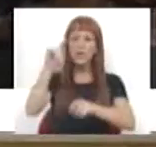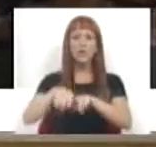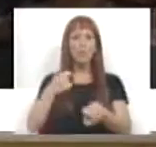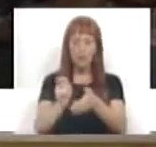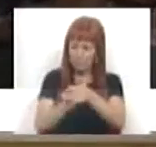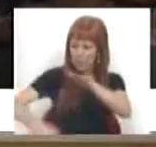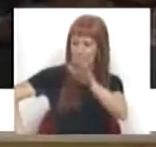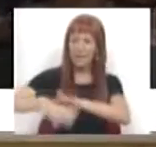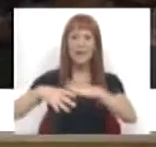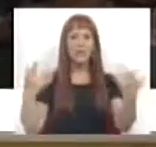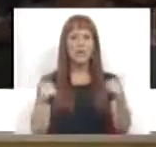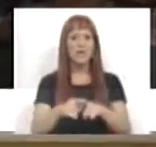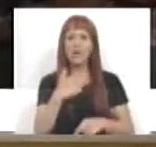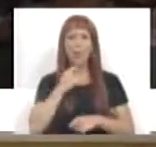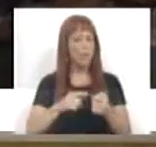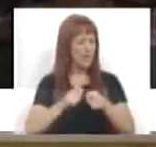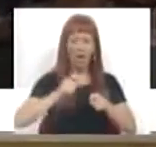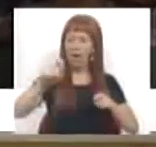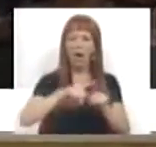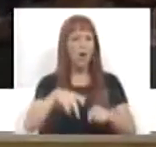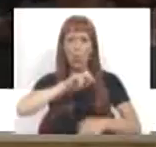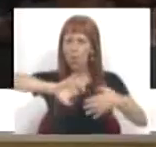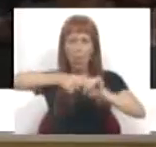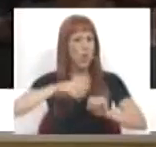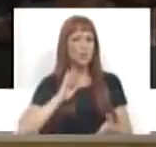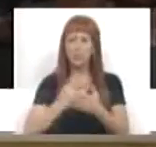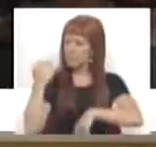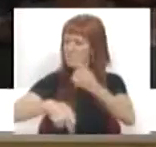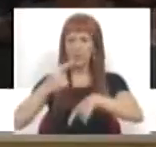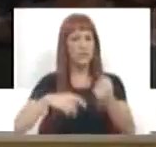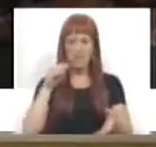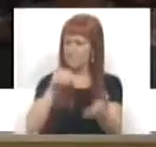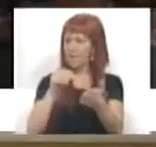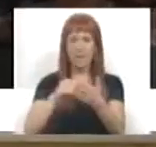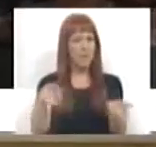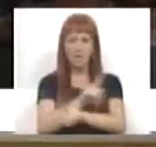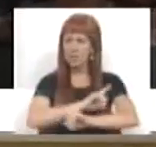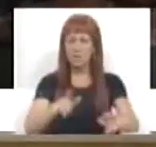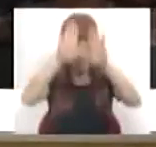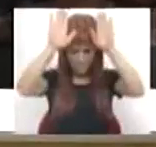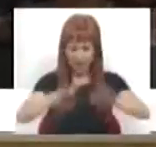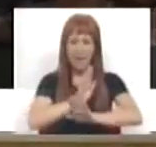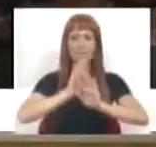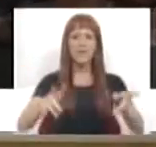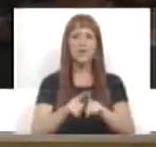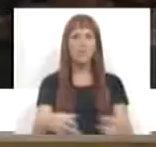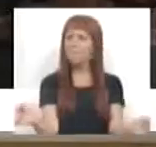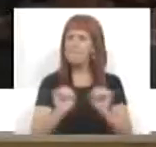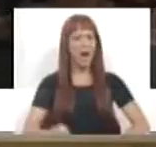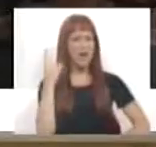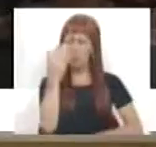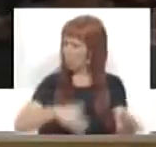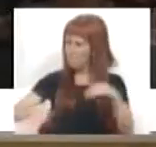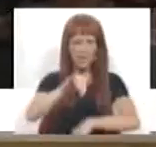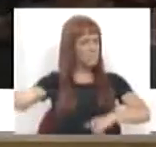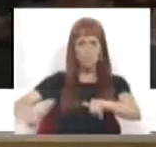ponto de partida. Não pode prolongar-se a devastação dos últimos anos. O empobrecimento tem de parar. Nem mais um